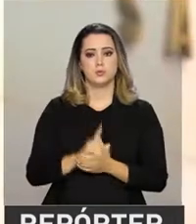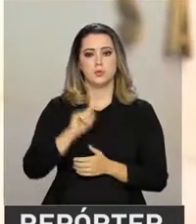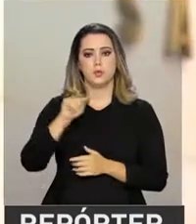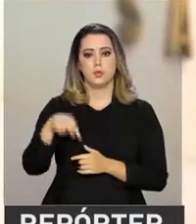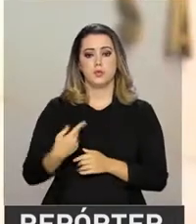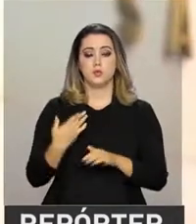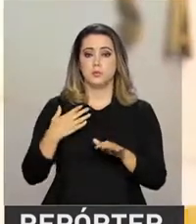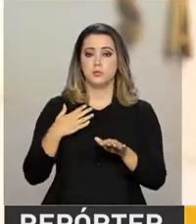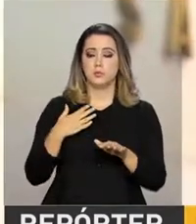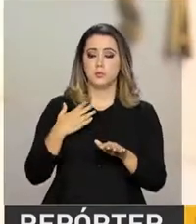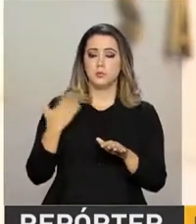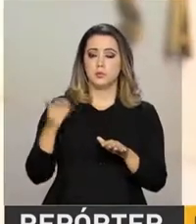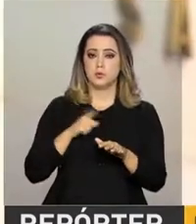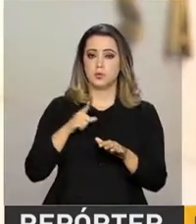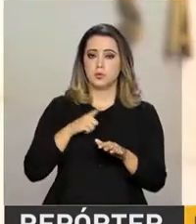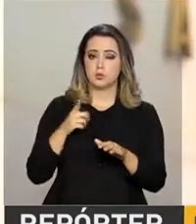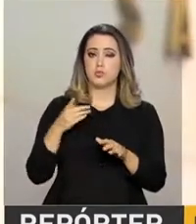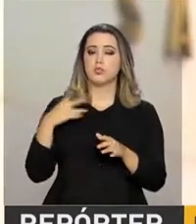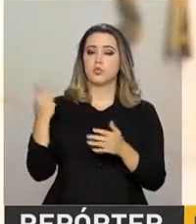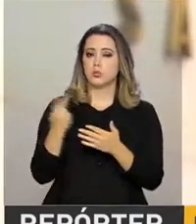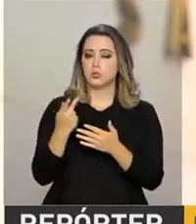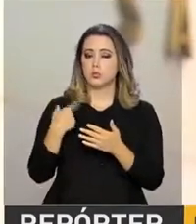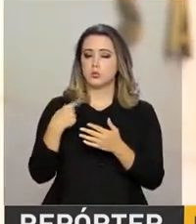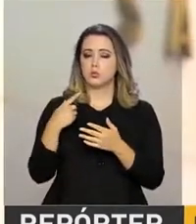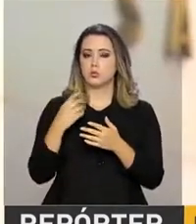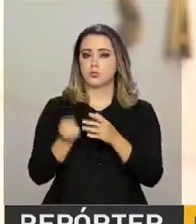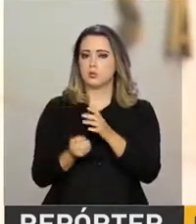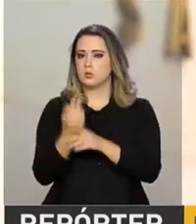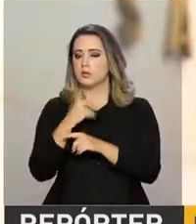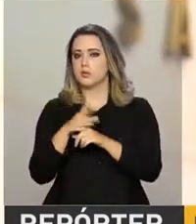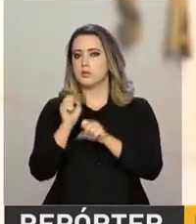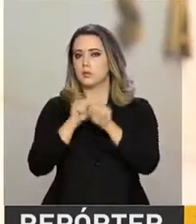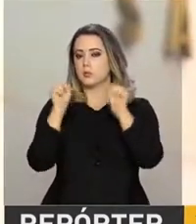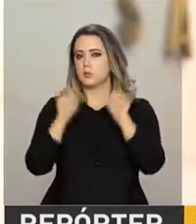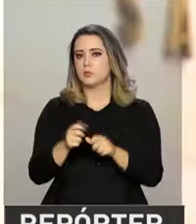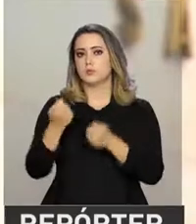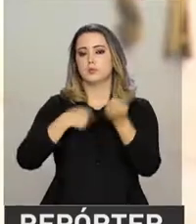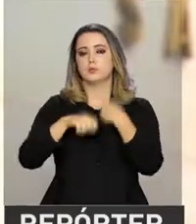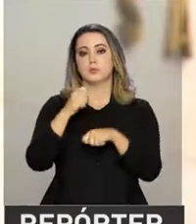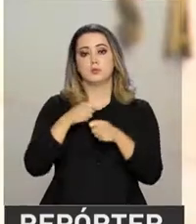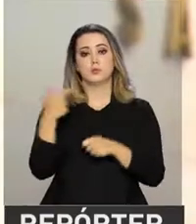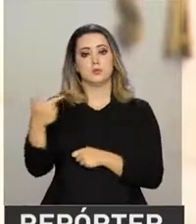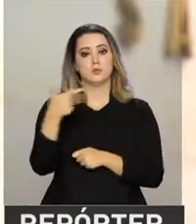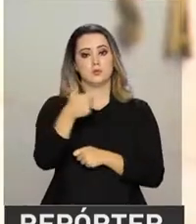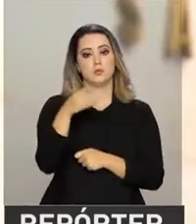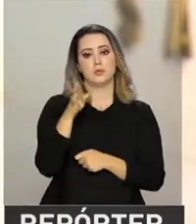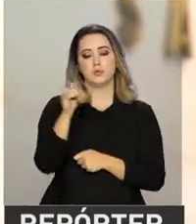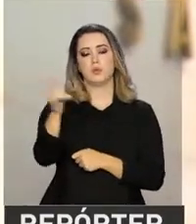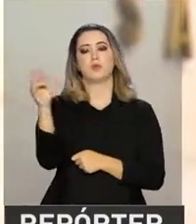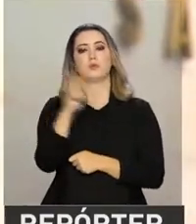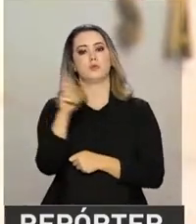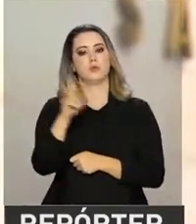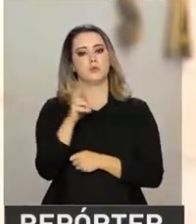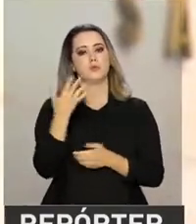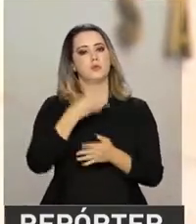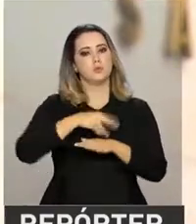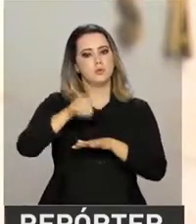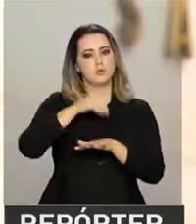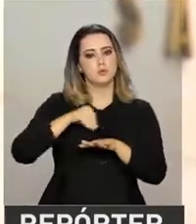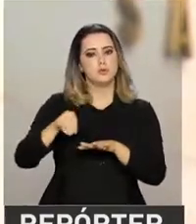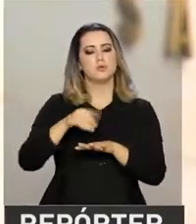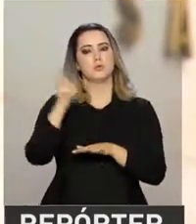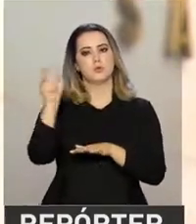do sistema a economia no sistema único de saúde deve chegar a 22 bilhões de reais as informações dos usuários